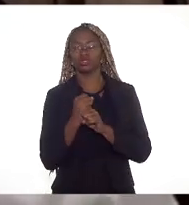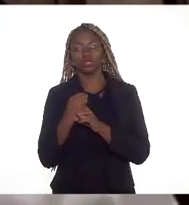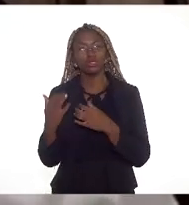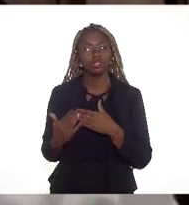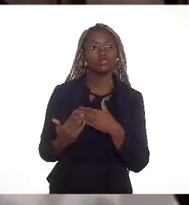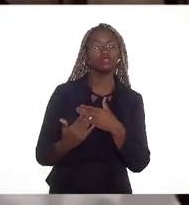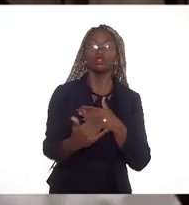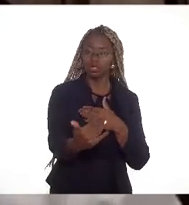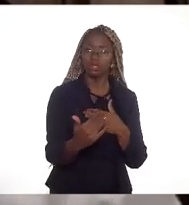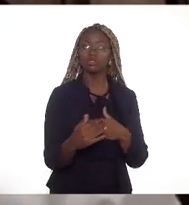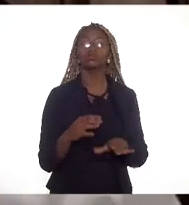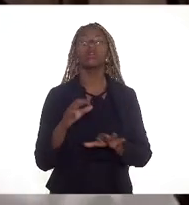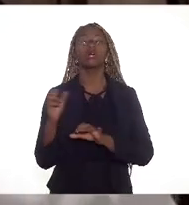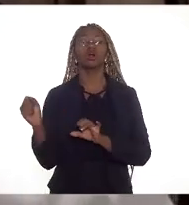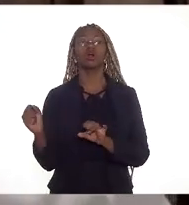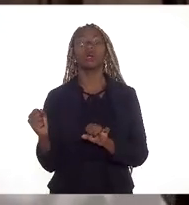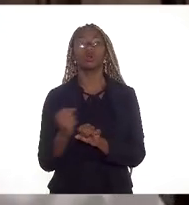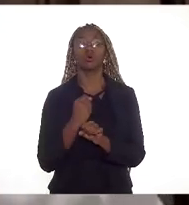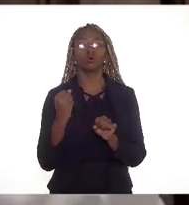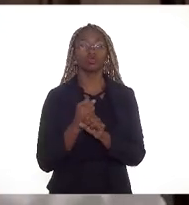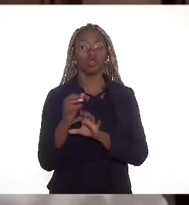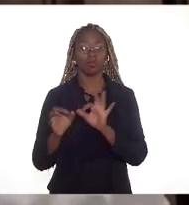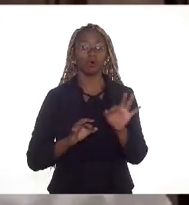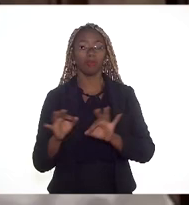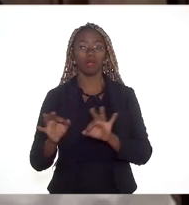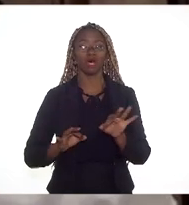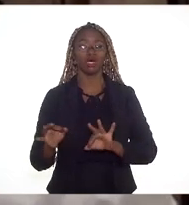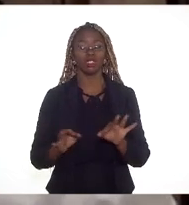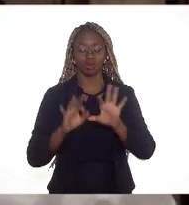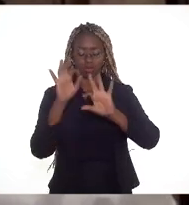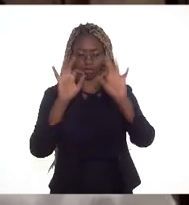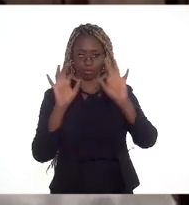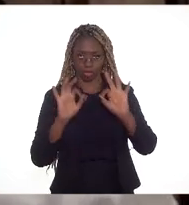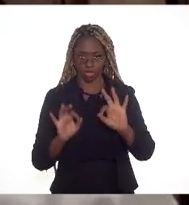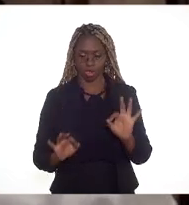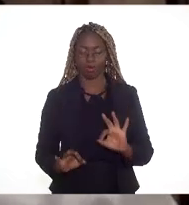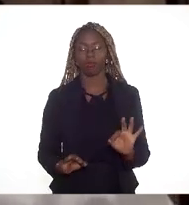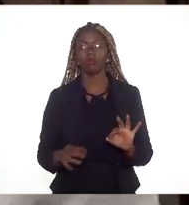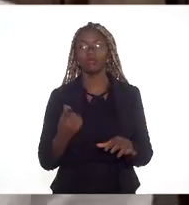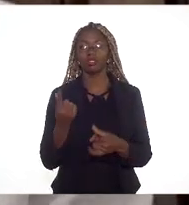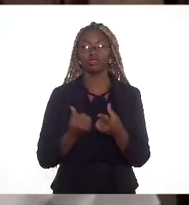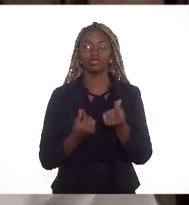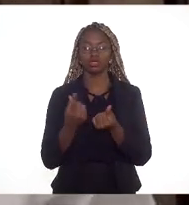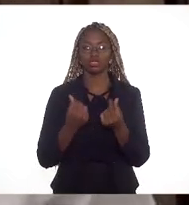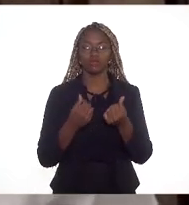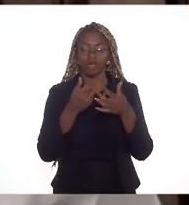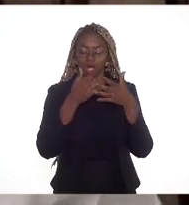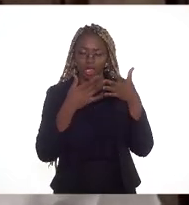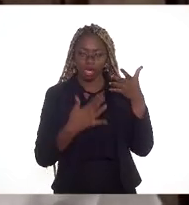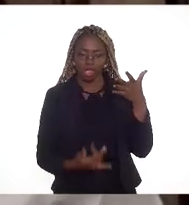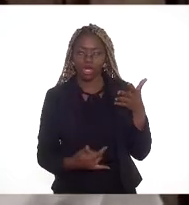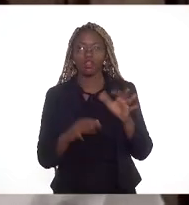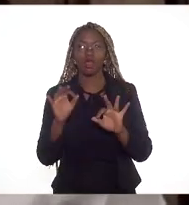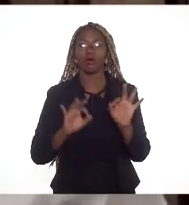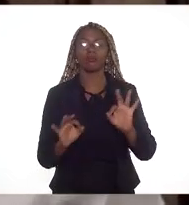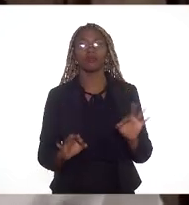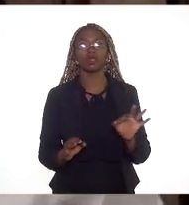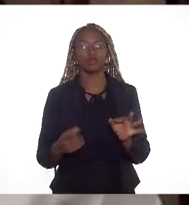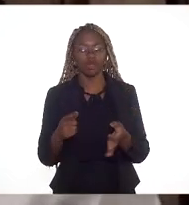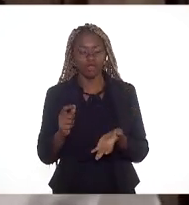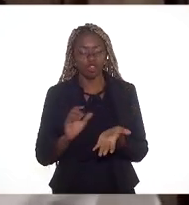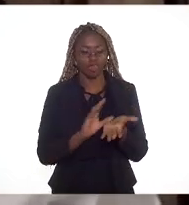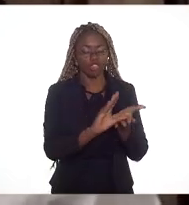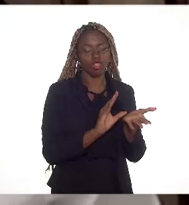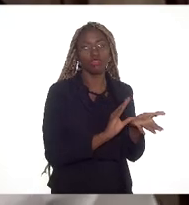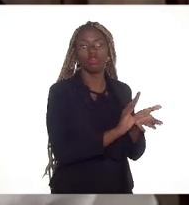que foi a construção do Programa de Orçamento Detalhado, do PIERG, que é o Plano de Investimento, e a